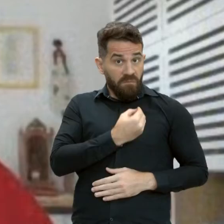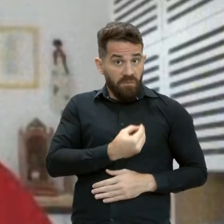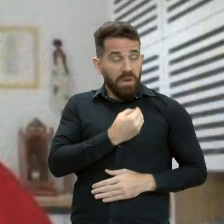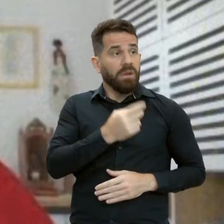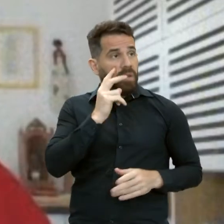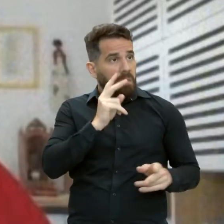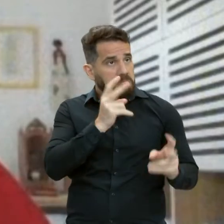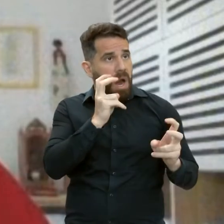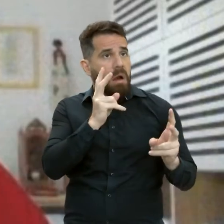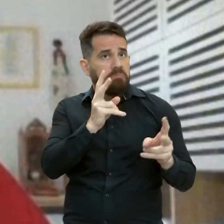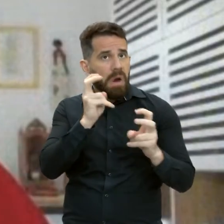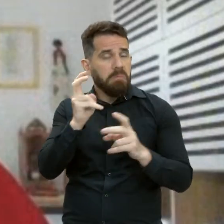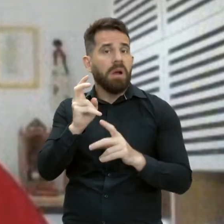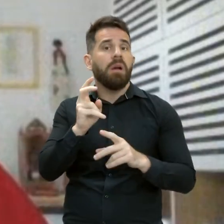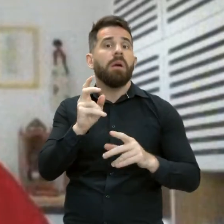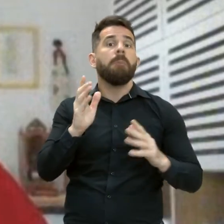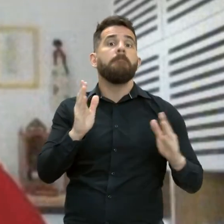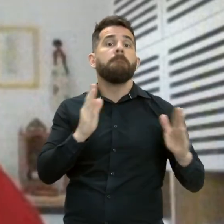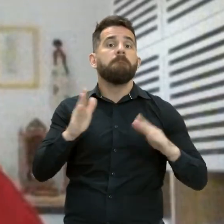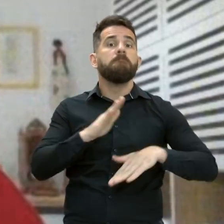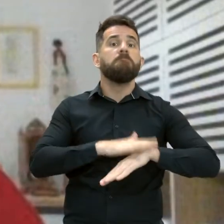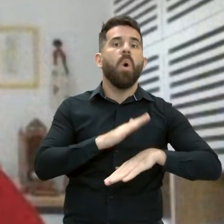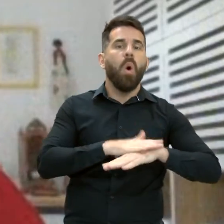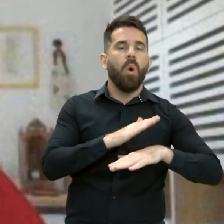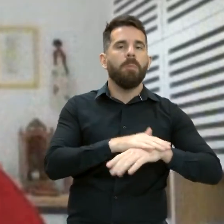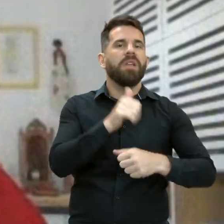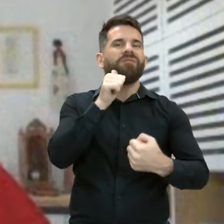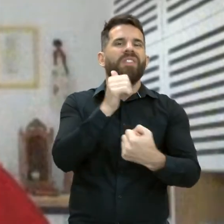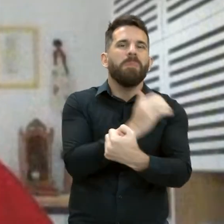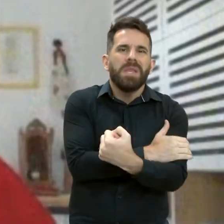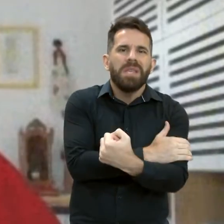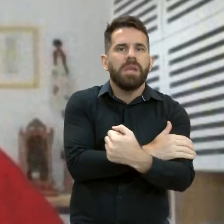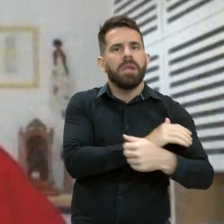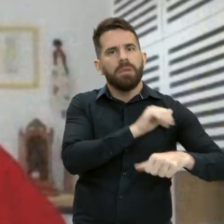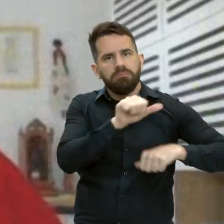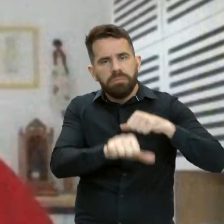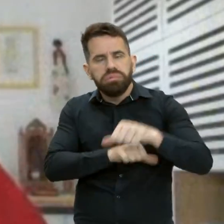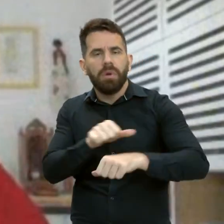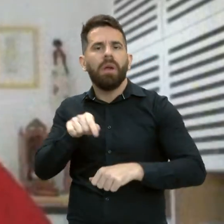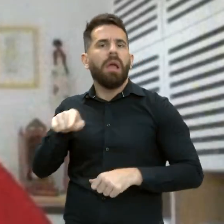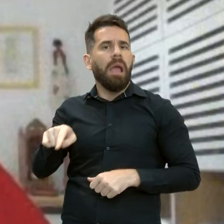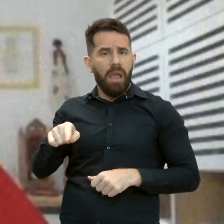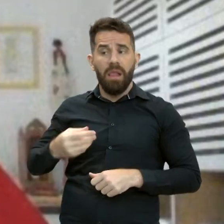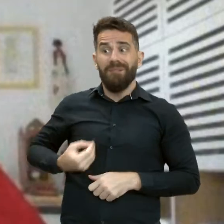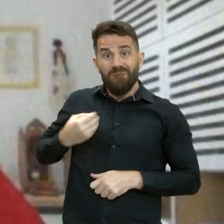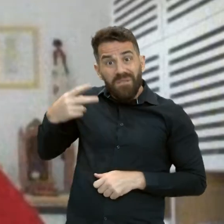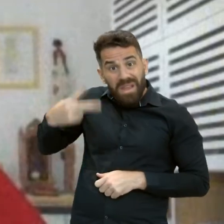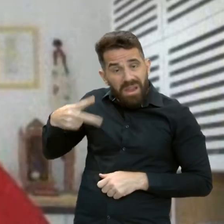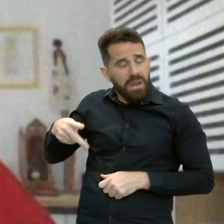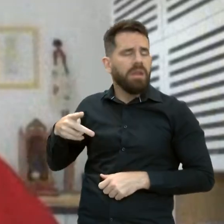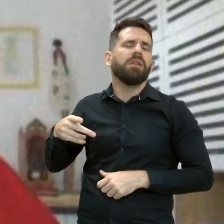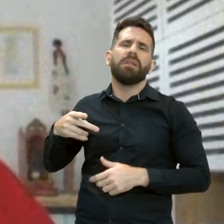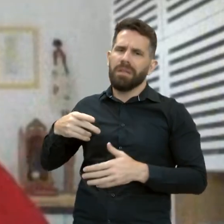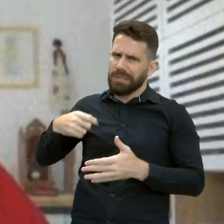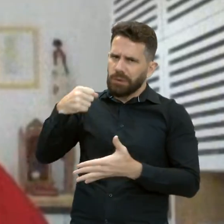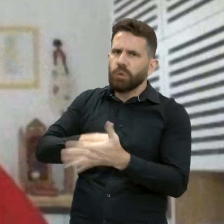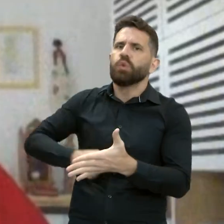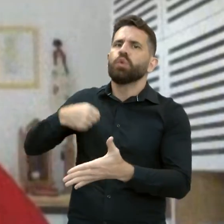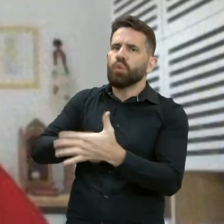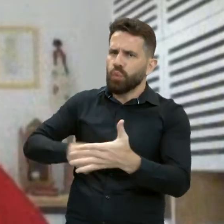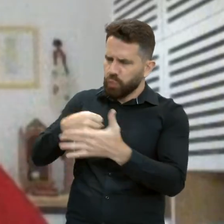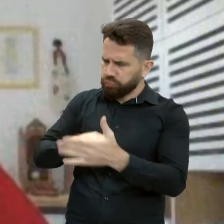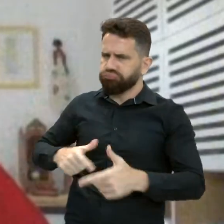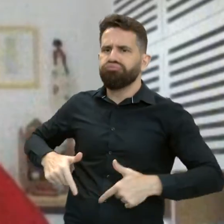ela teve que lutar, sim, contra essa condição de mulher para poder conseguir escrever, inclusive com proibição